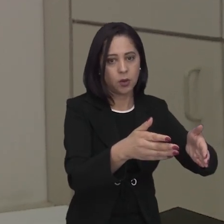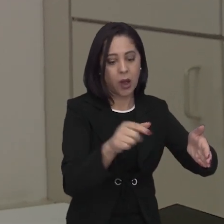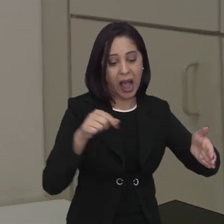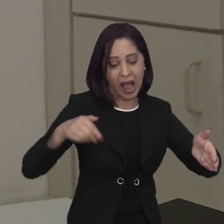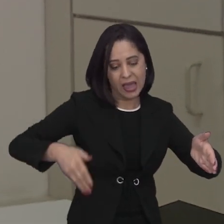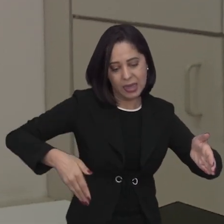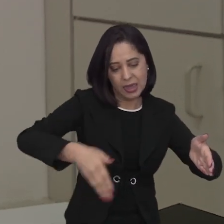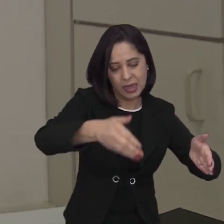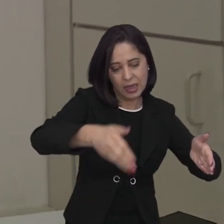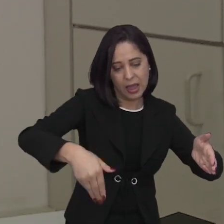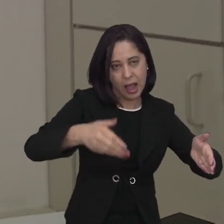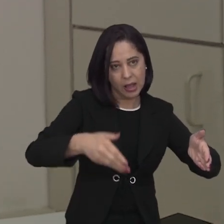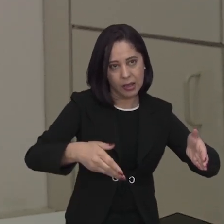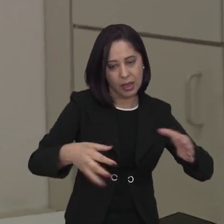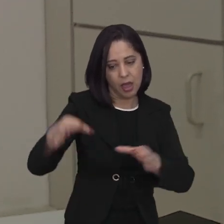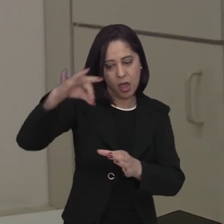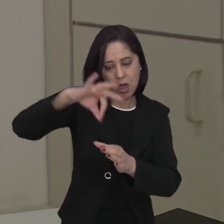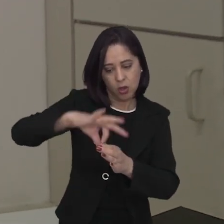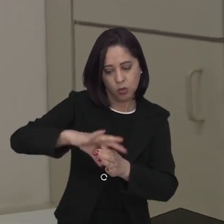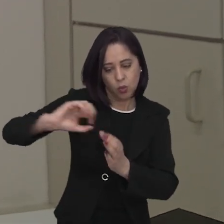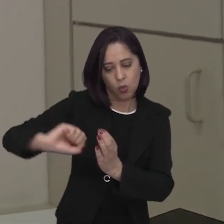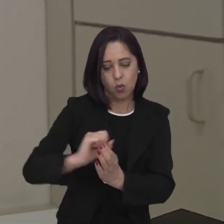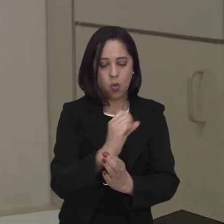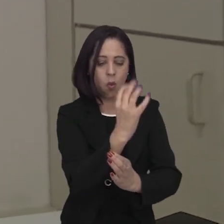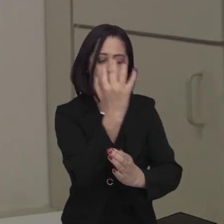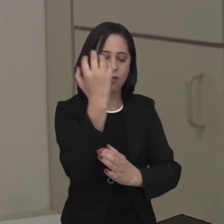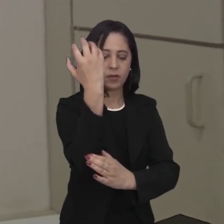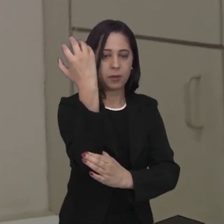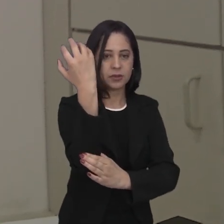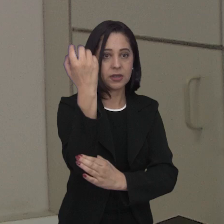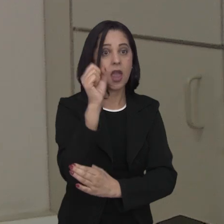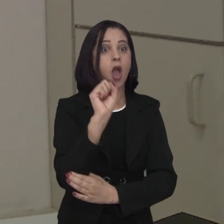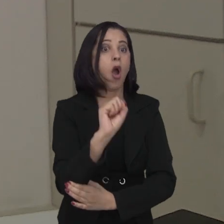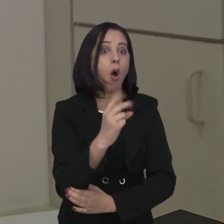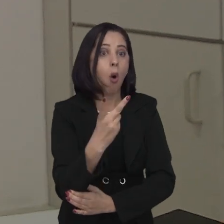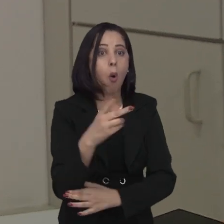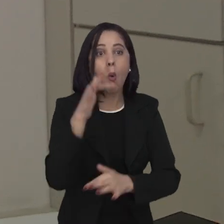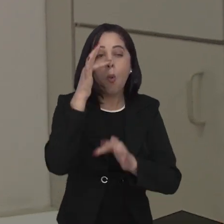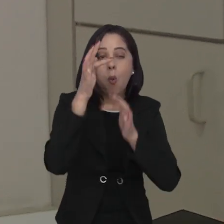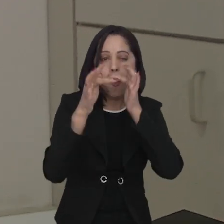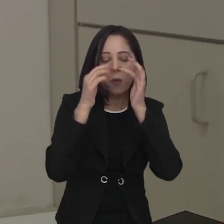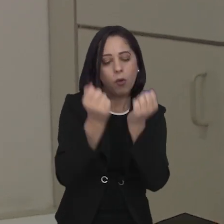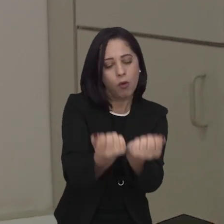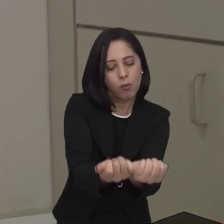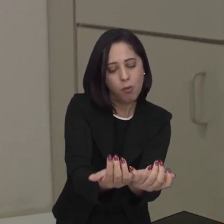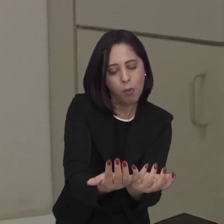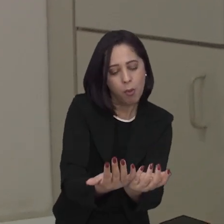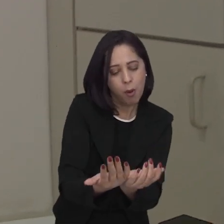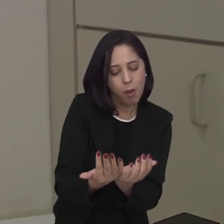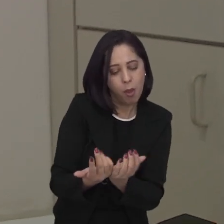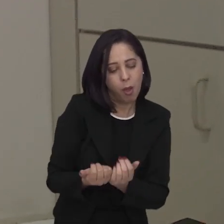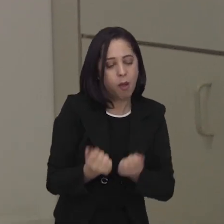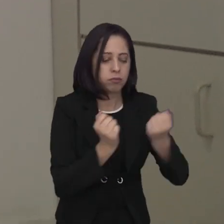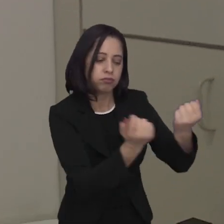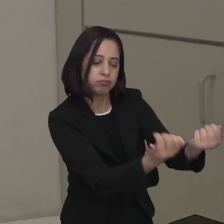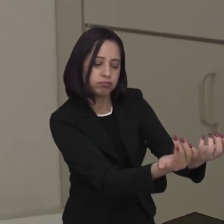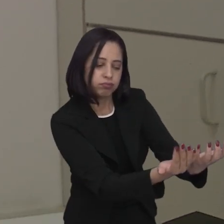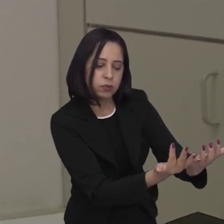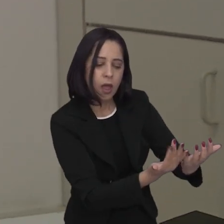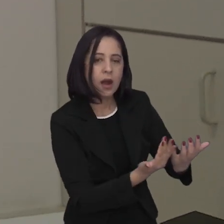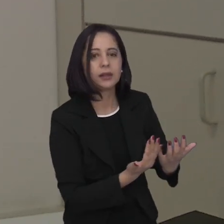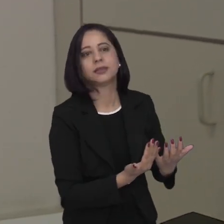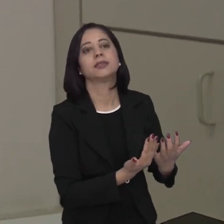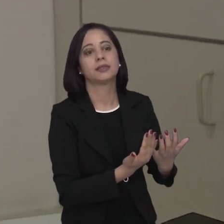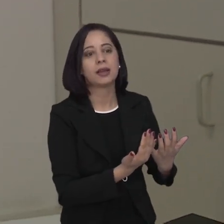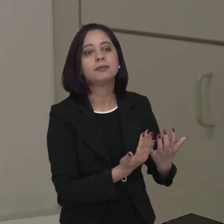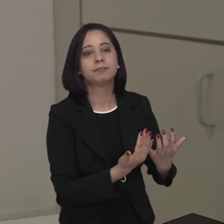vamos dizer assim, próximo aos rios e de plantas nativas ali, muitas delas frutíferas, você vai